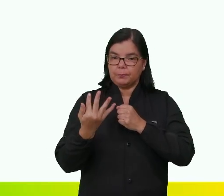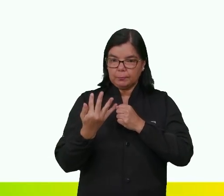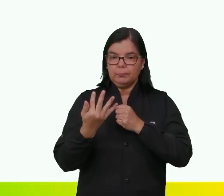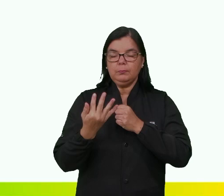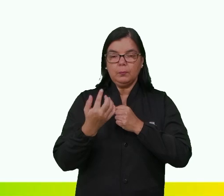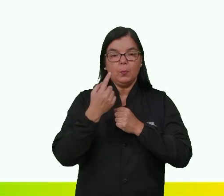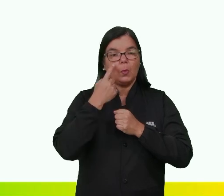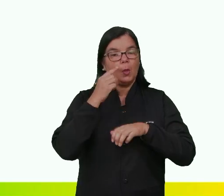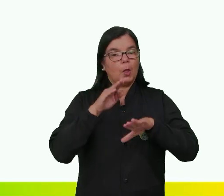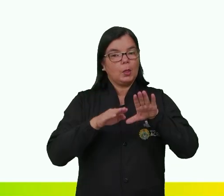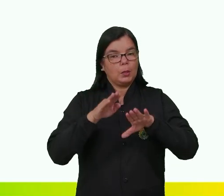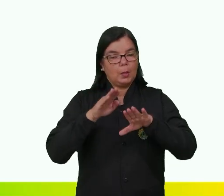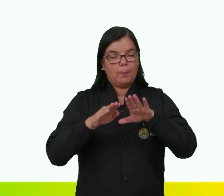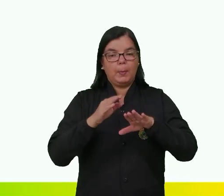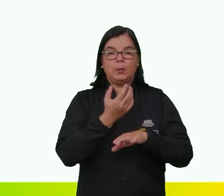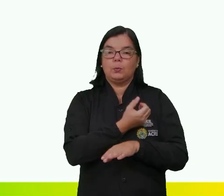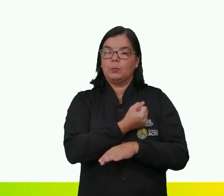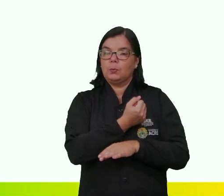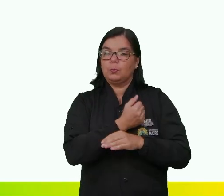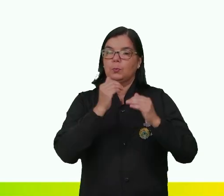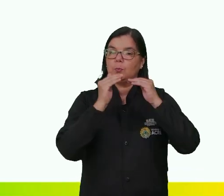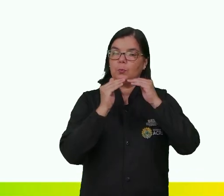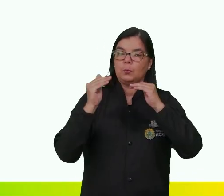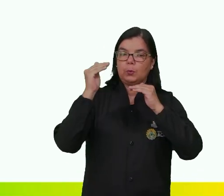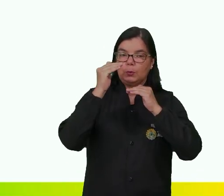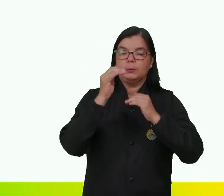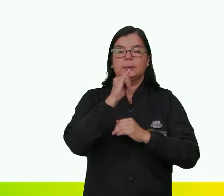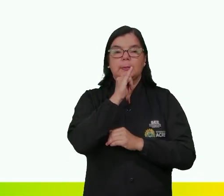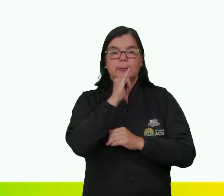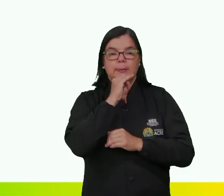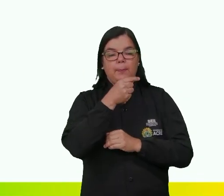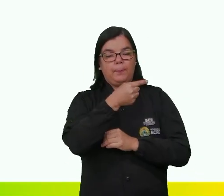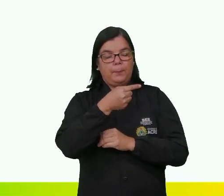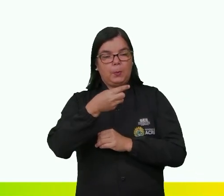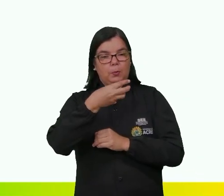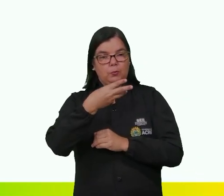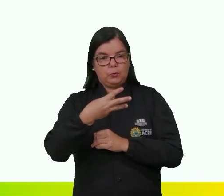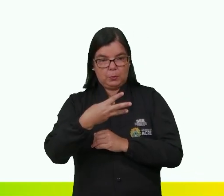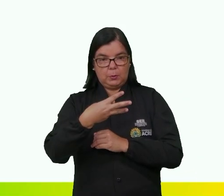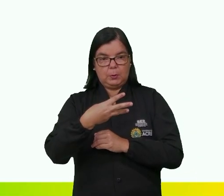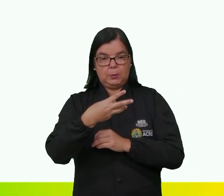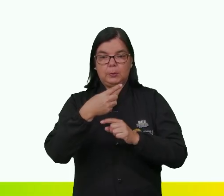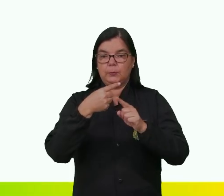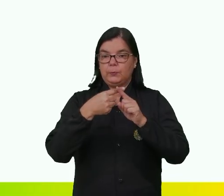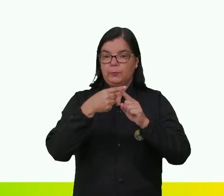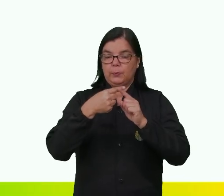fatores que depende do expoente. Por exemplo, menos 3 ao quadrado